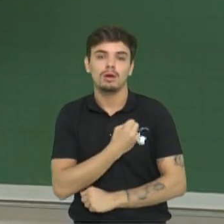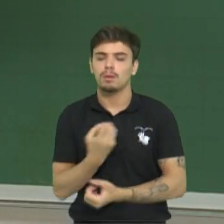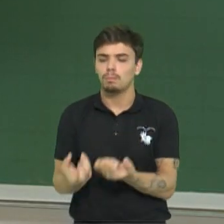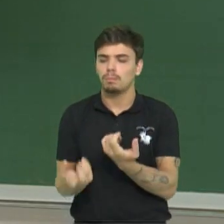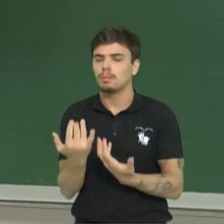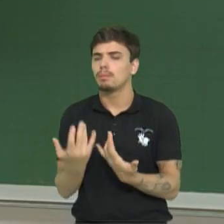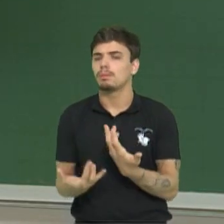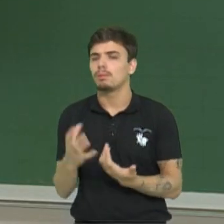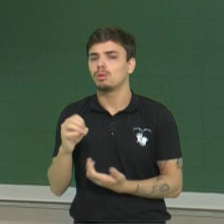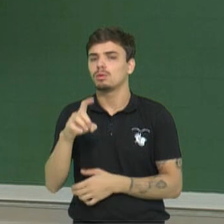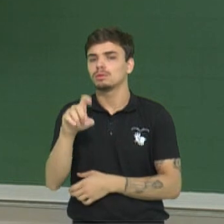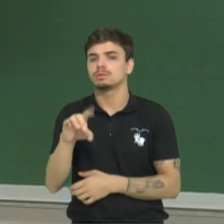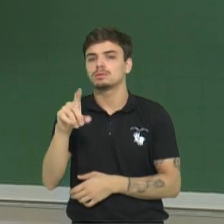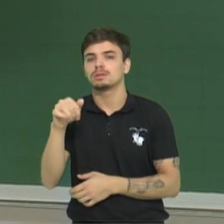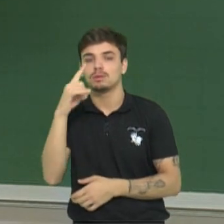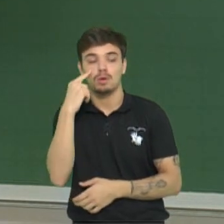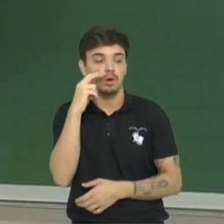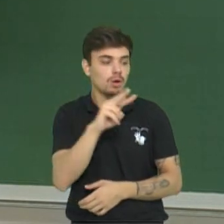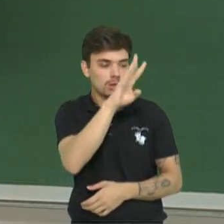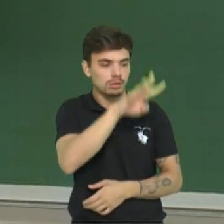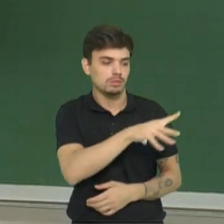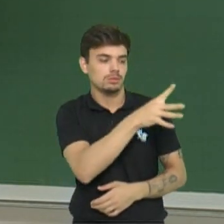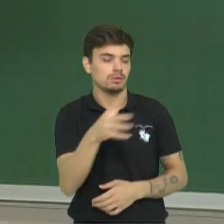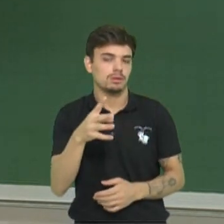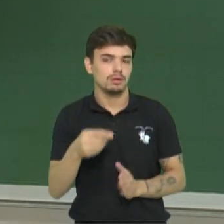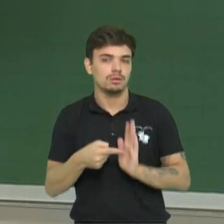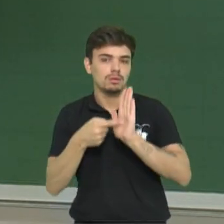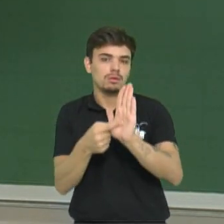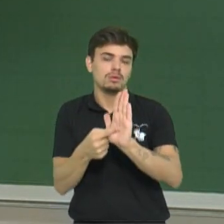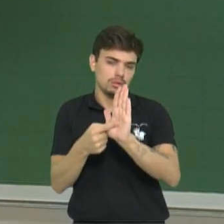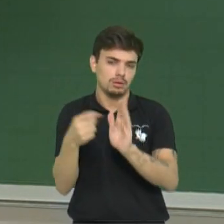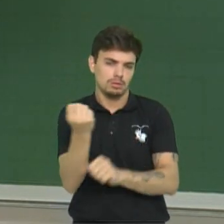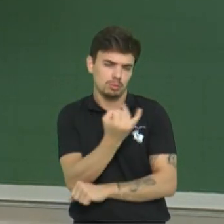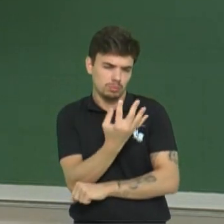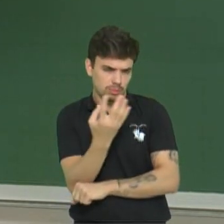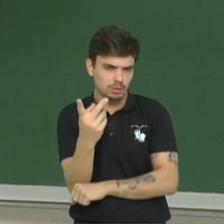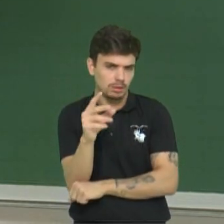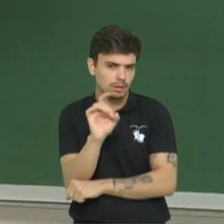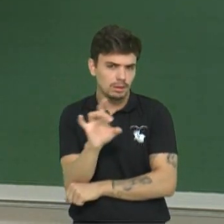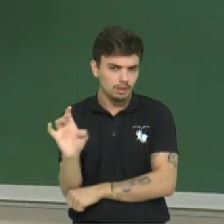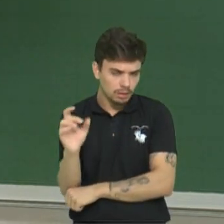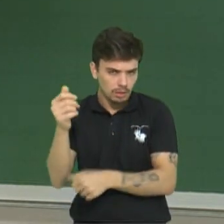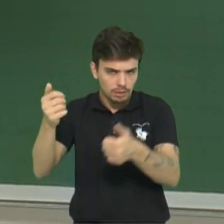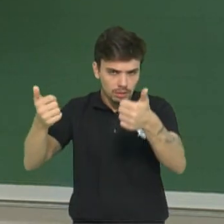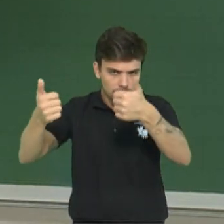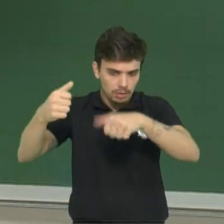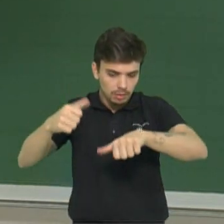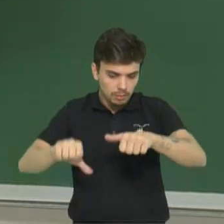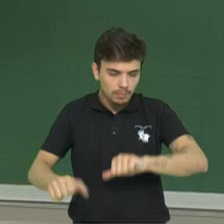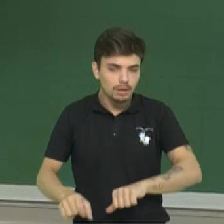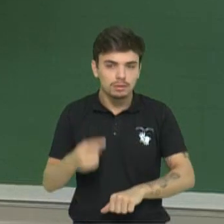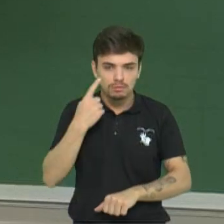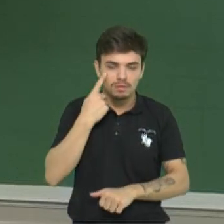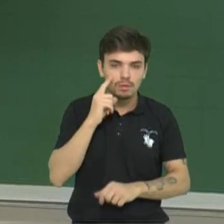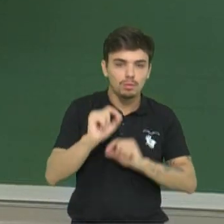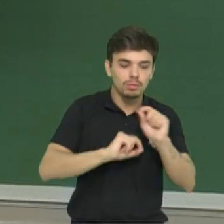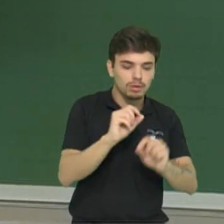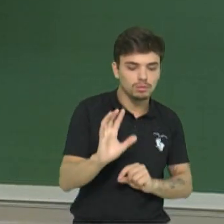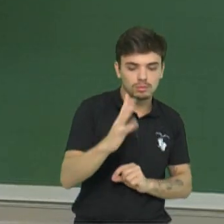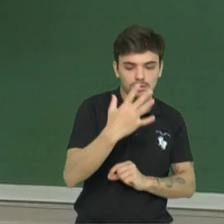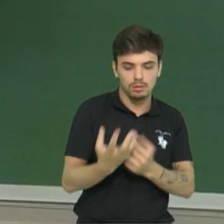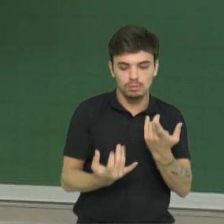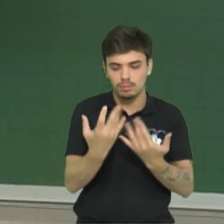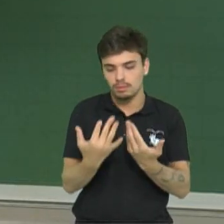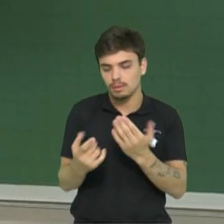determina, olha da tabela periódica e coloca o NOx de cada um dos elementos. E aí a gente vai, então, ver quem sofreu oxidação e quem